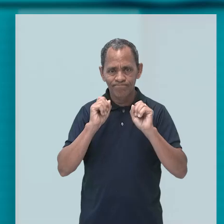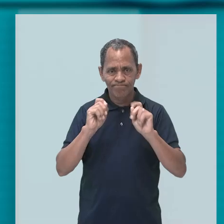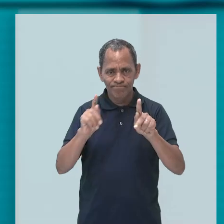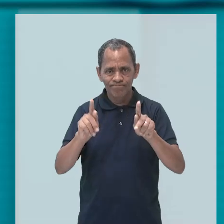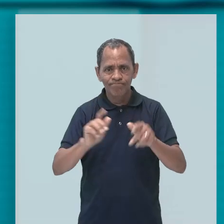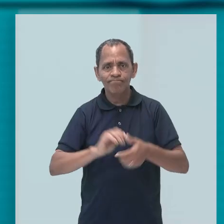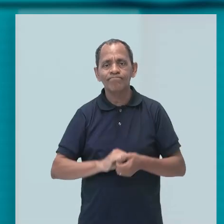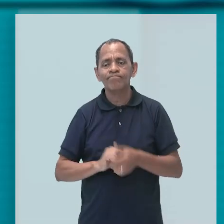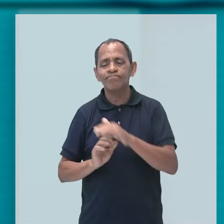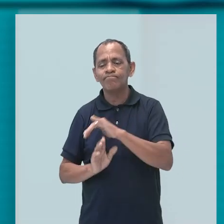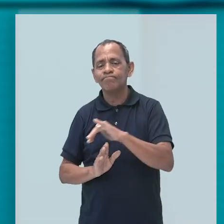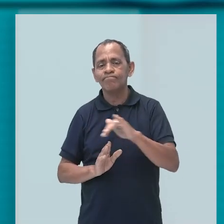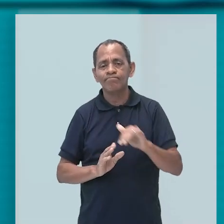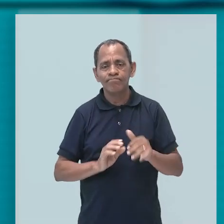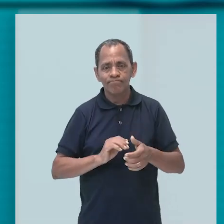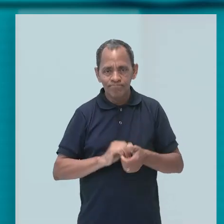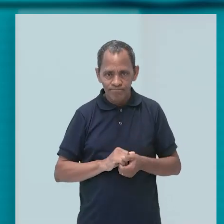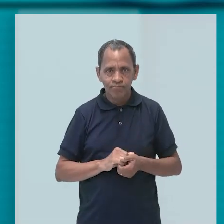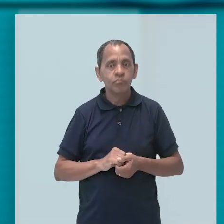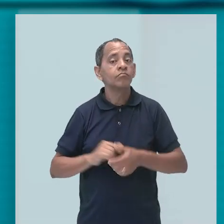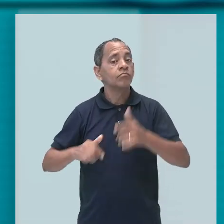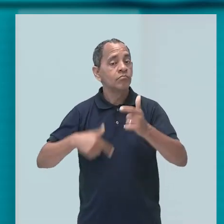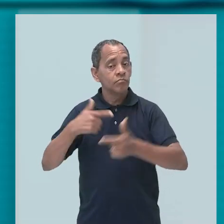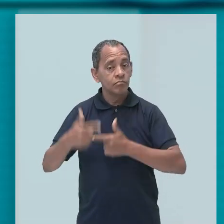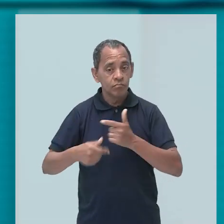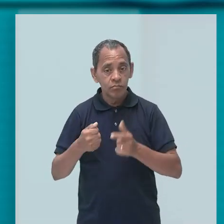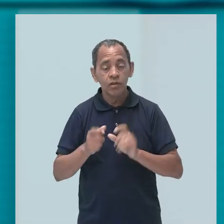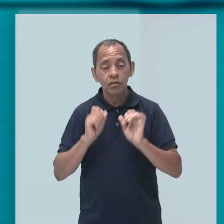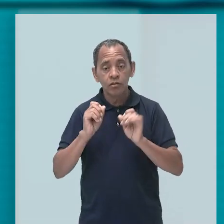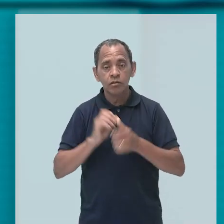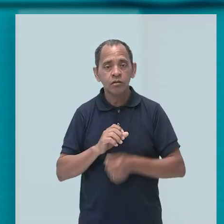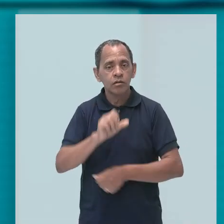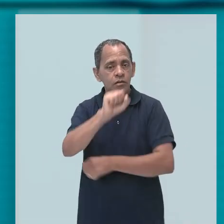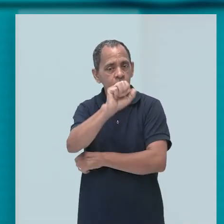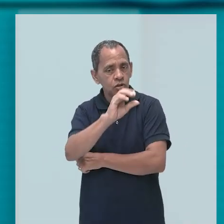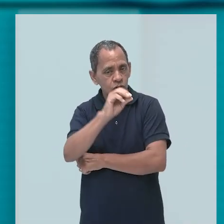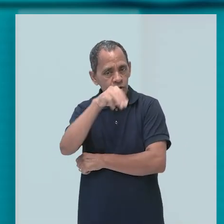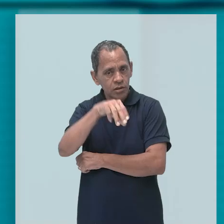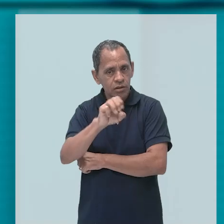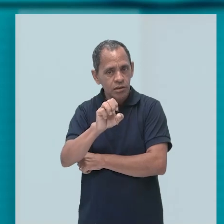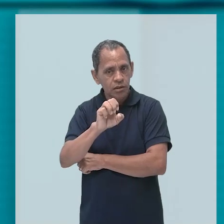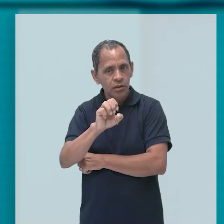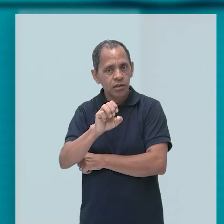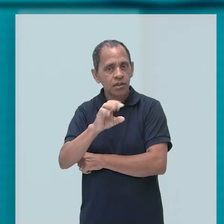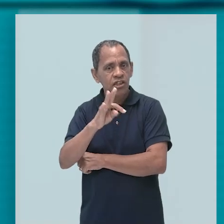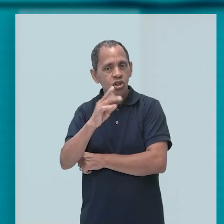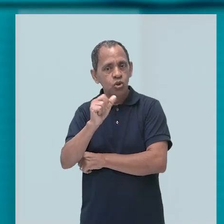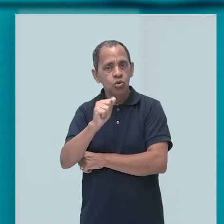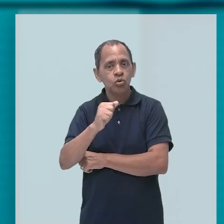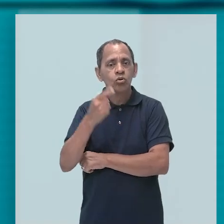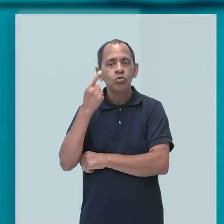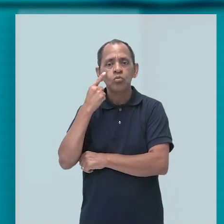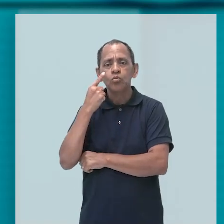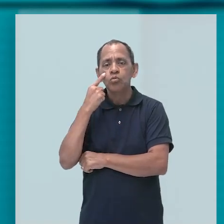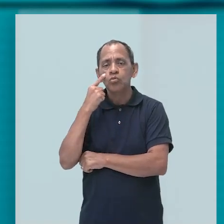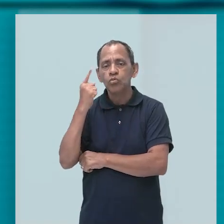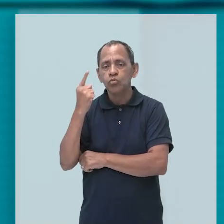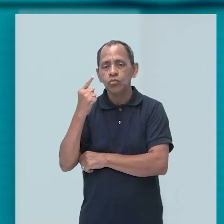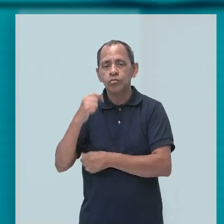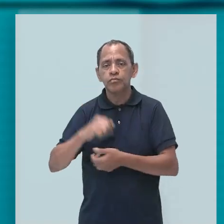aí, avançando, nós vamos trabalhar com mais um soneto. Mas esse, olha só que interessante, não fala de